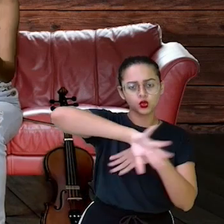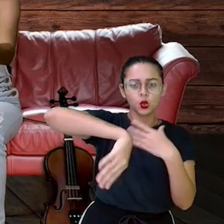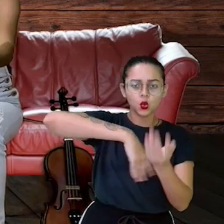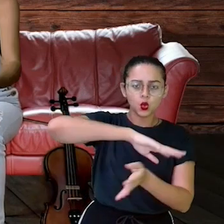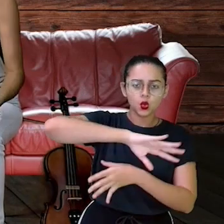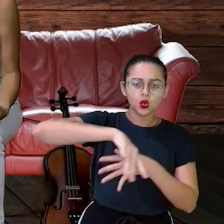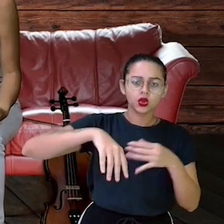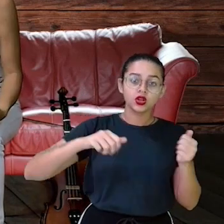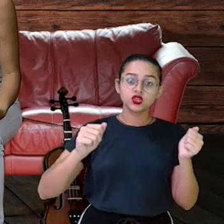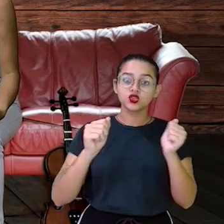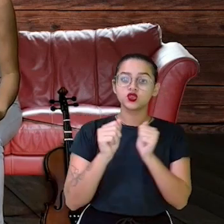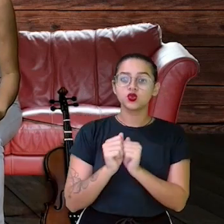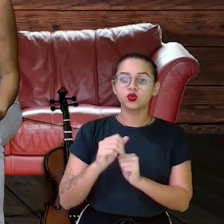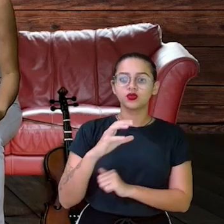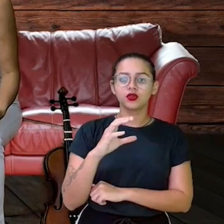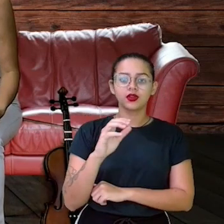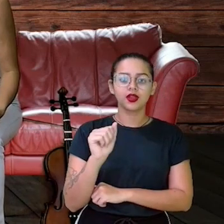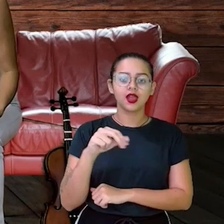com canela.